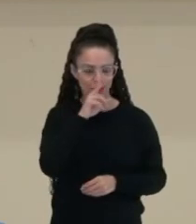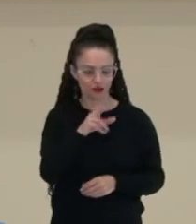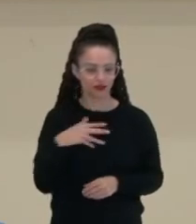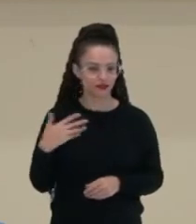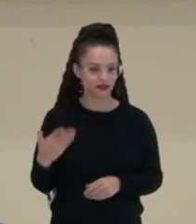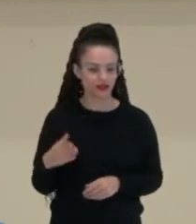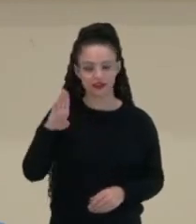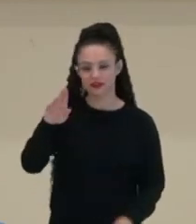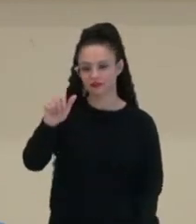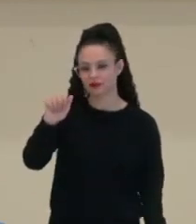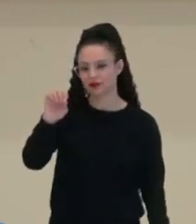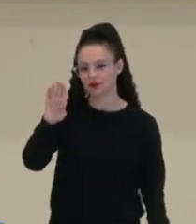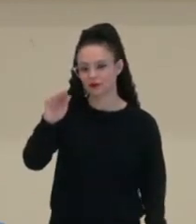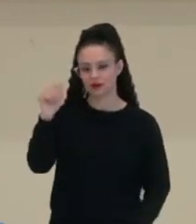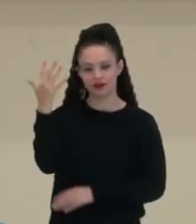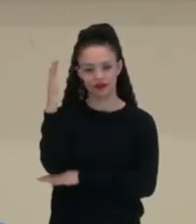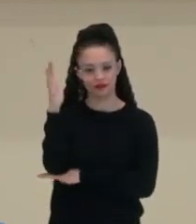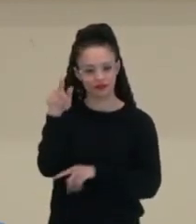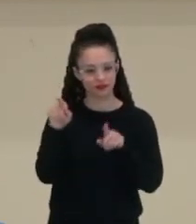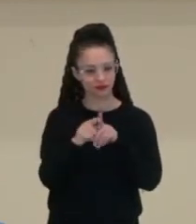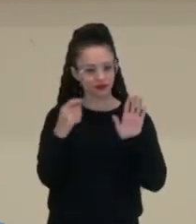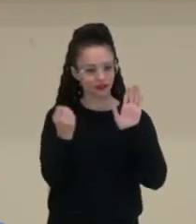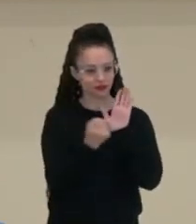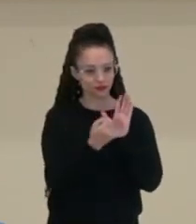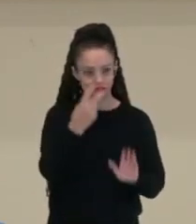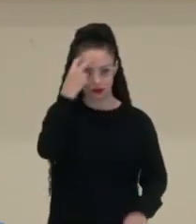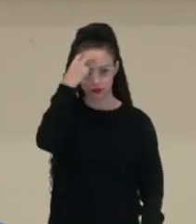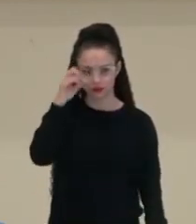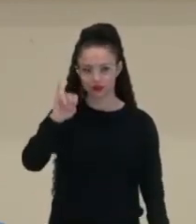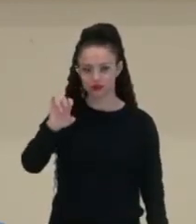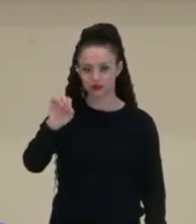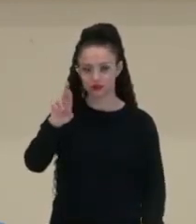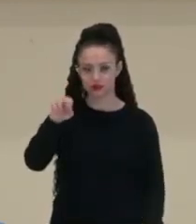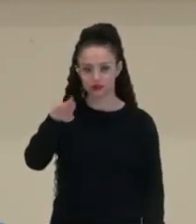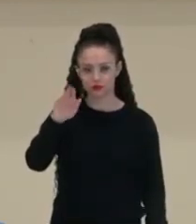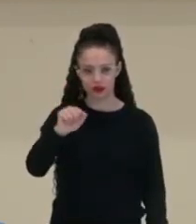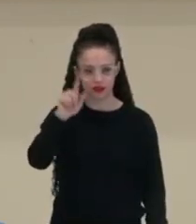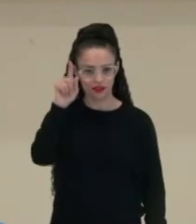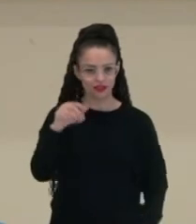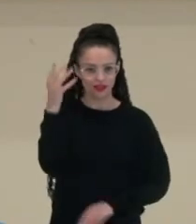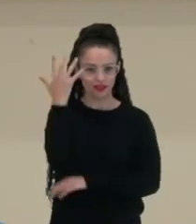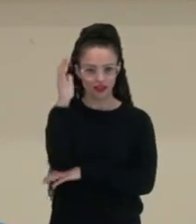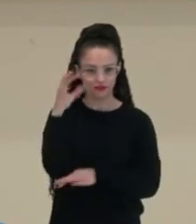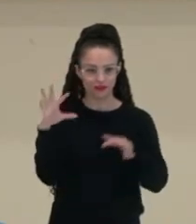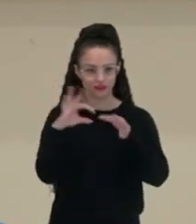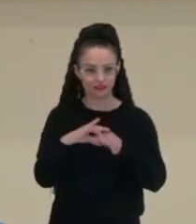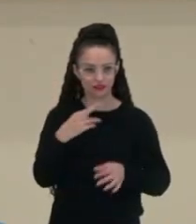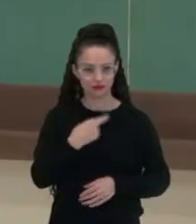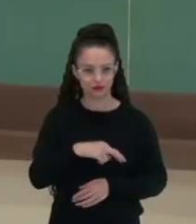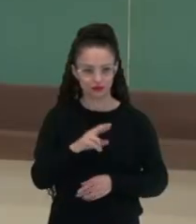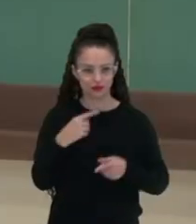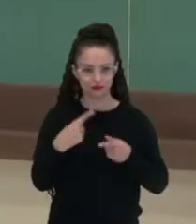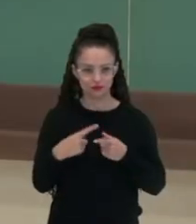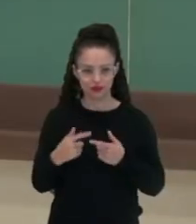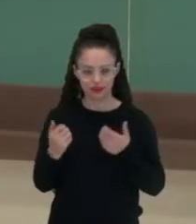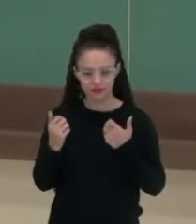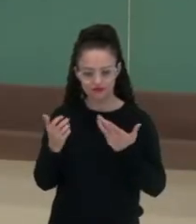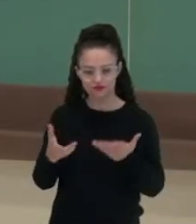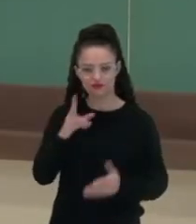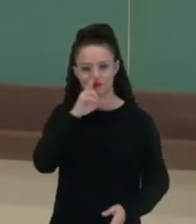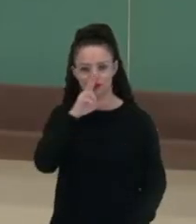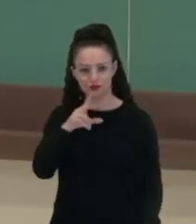Então, o baobá simboliza também, a cultura iorubá é símbolo e considerada uma árvore sagrada porque ela traz essa força que